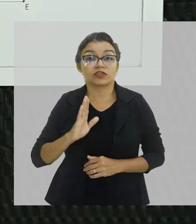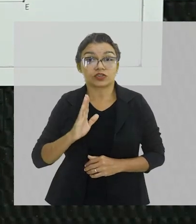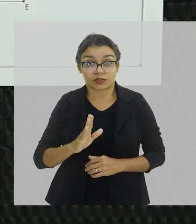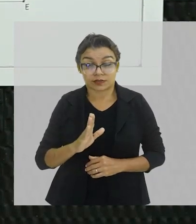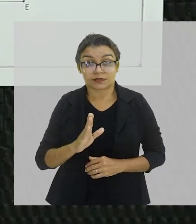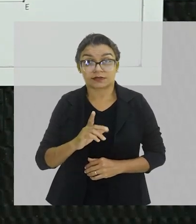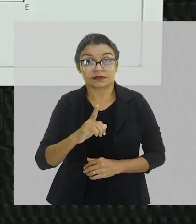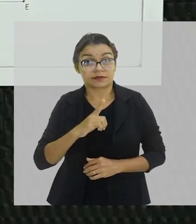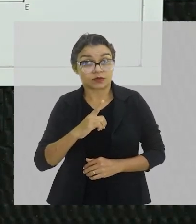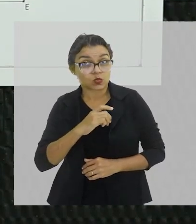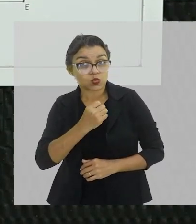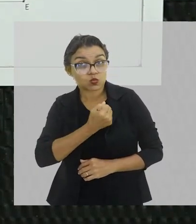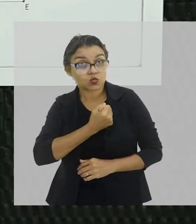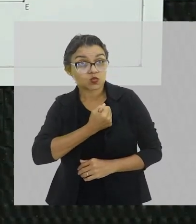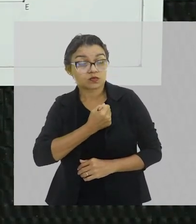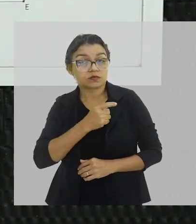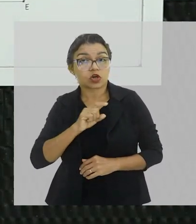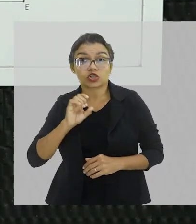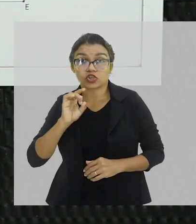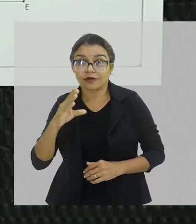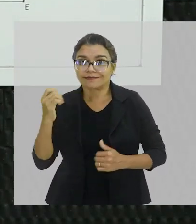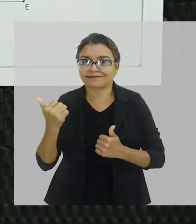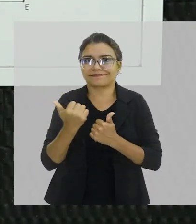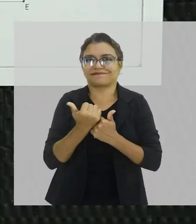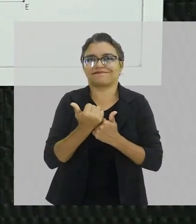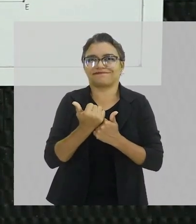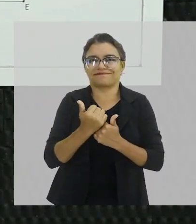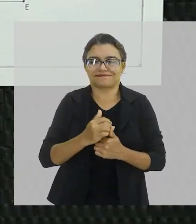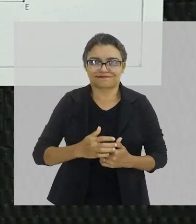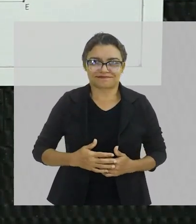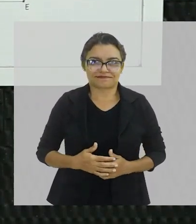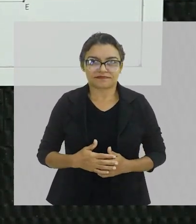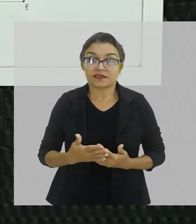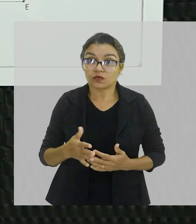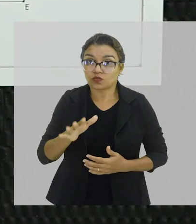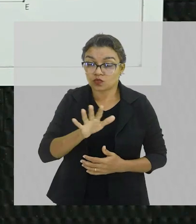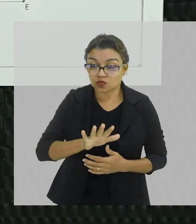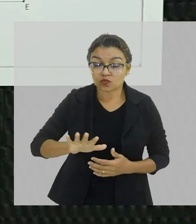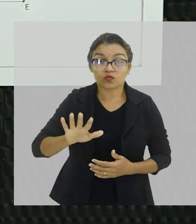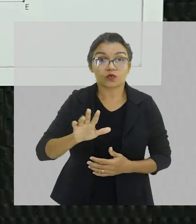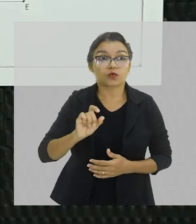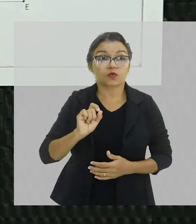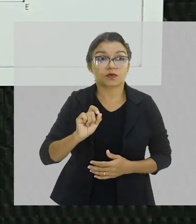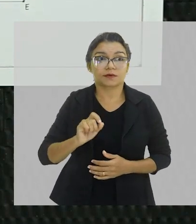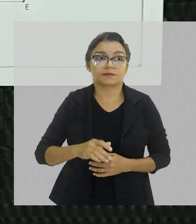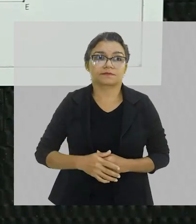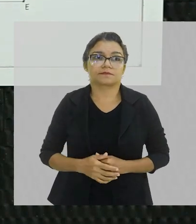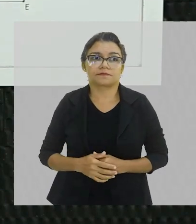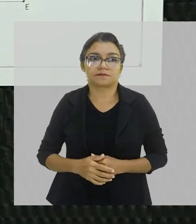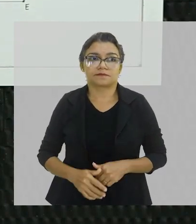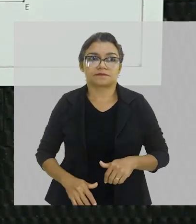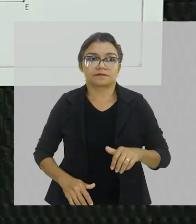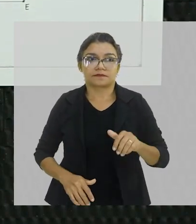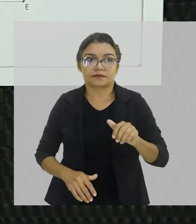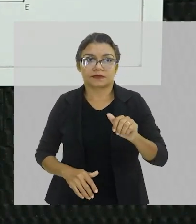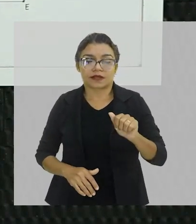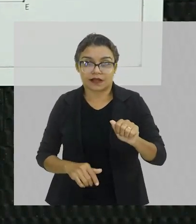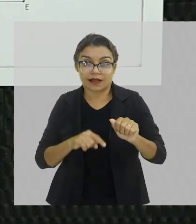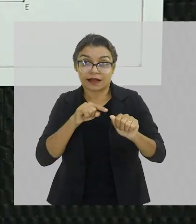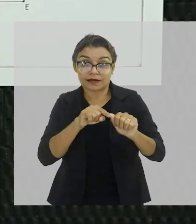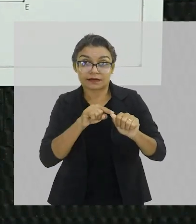tenho, ó, aí você substitui. Então, a área vai ser igual a π